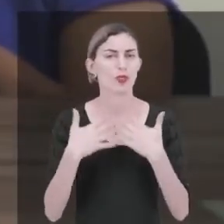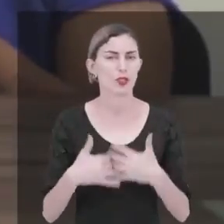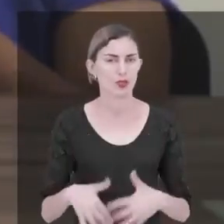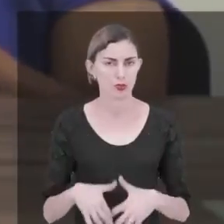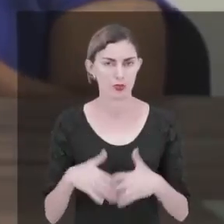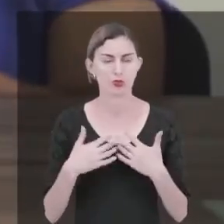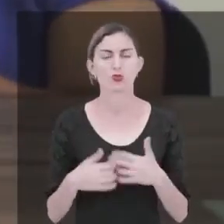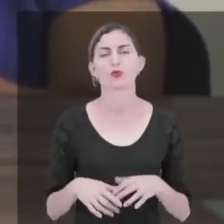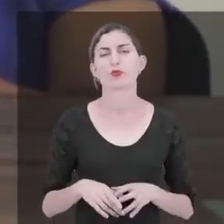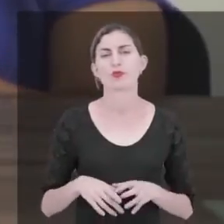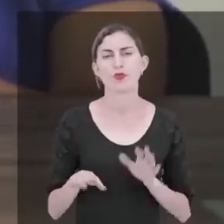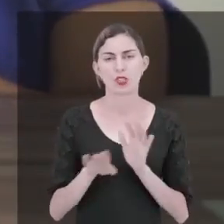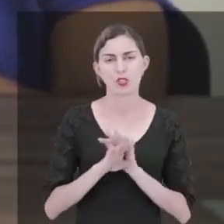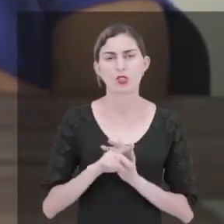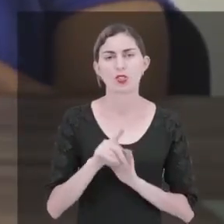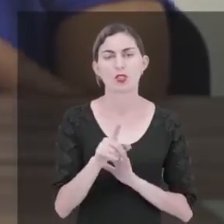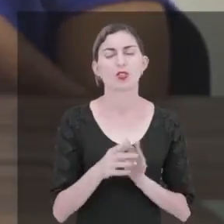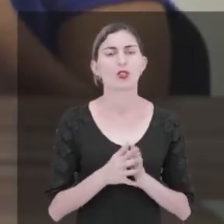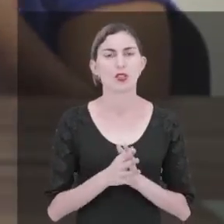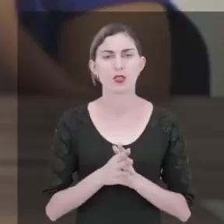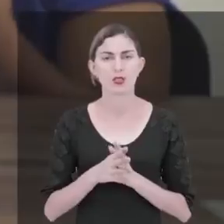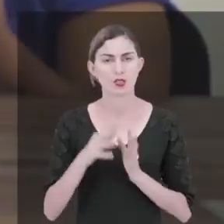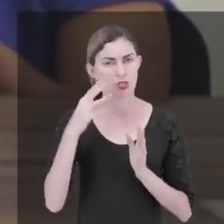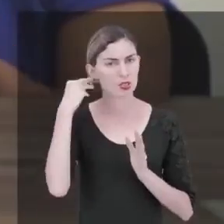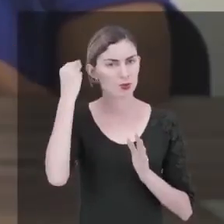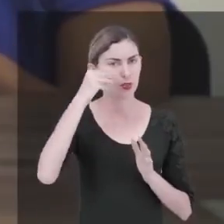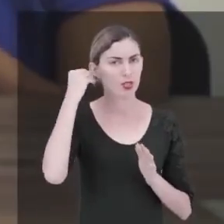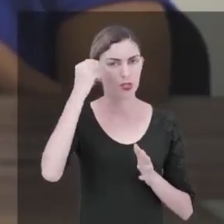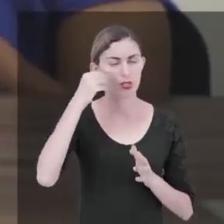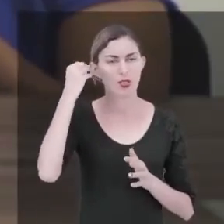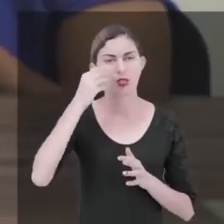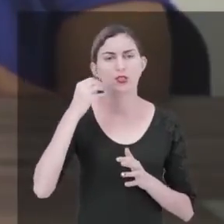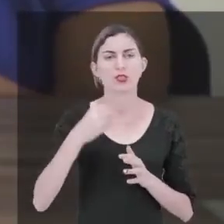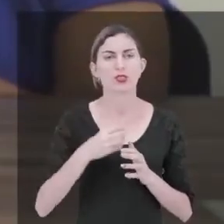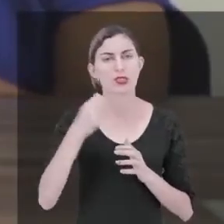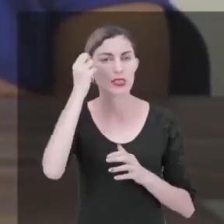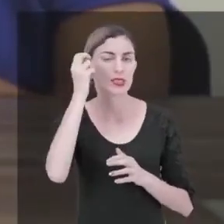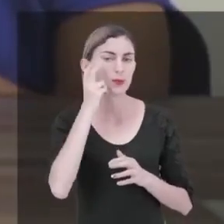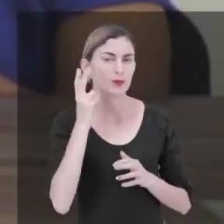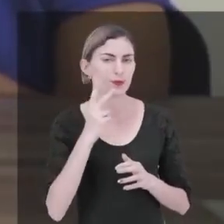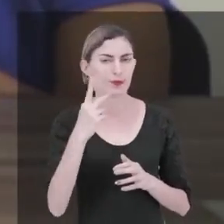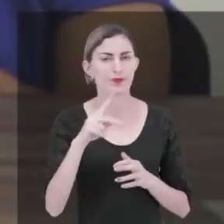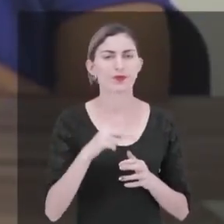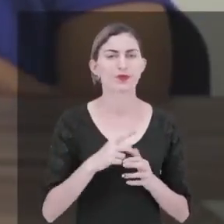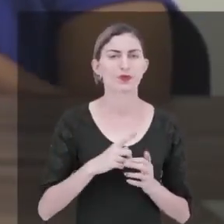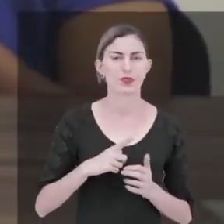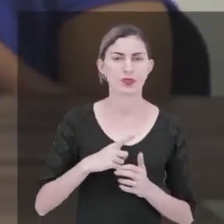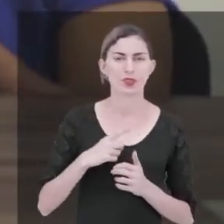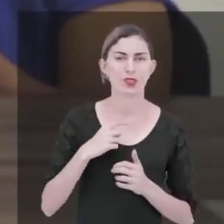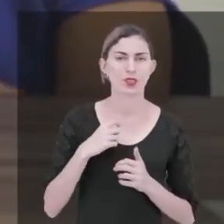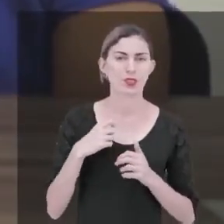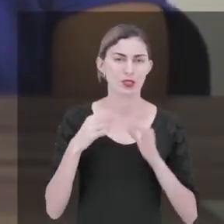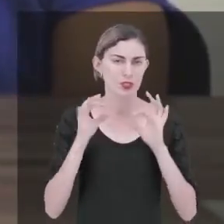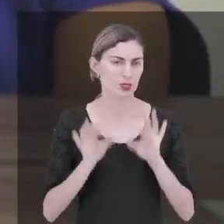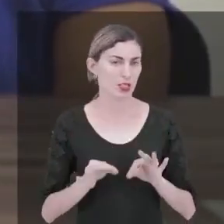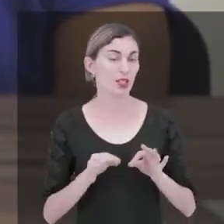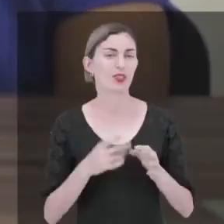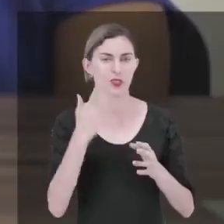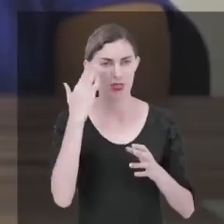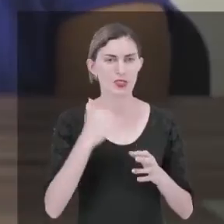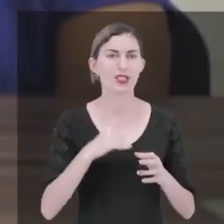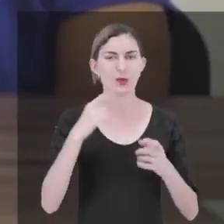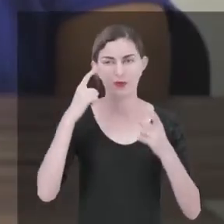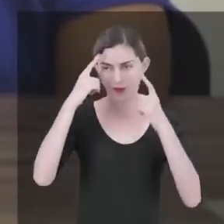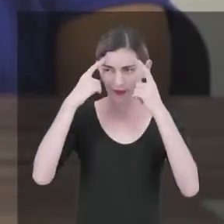complexa. Para você chegar aqui com essa experiência, com essa expertise que você tem, você certamente